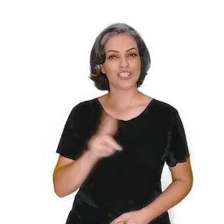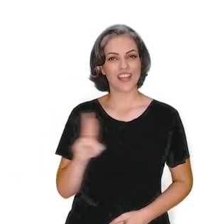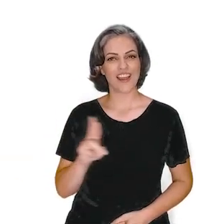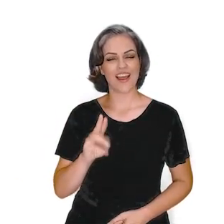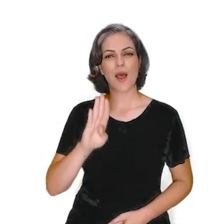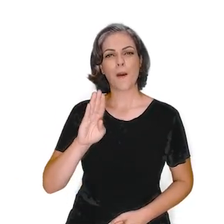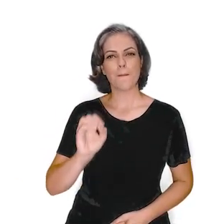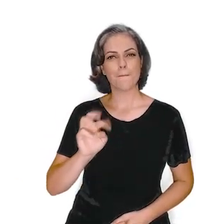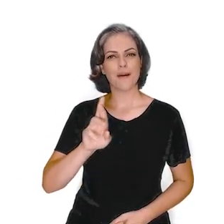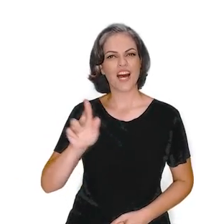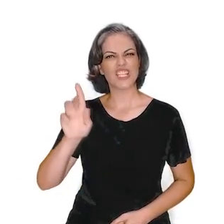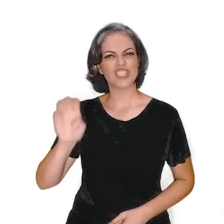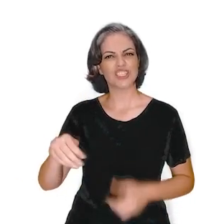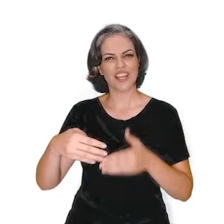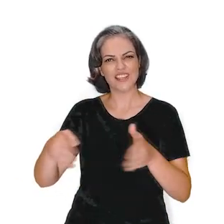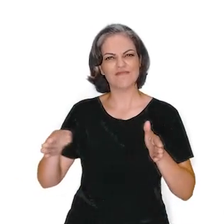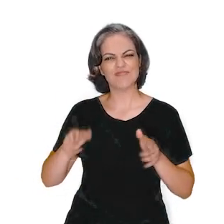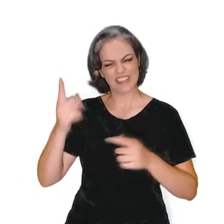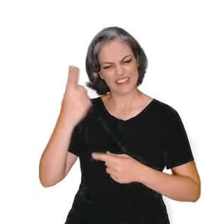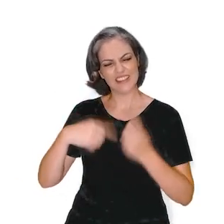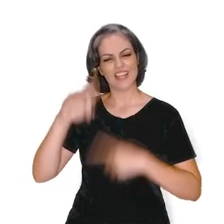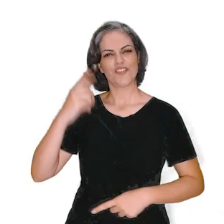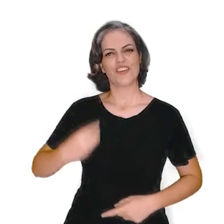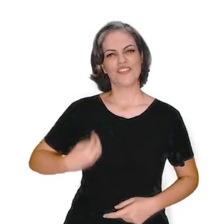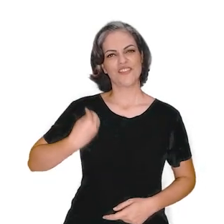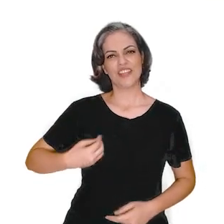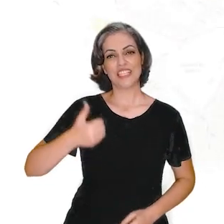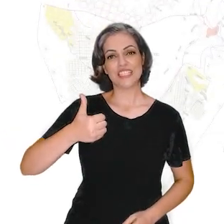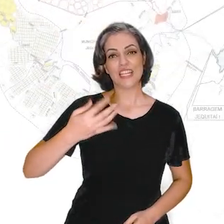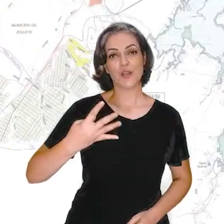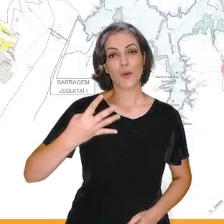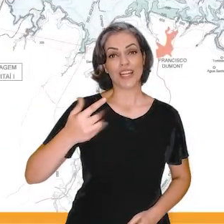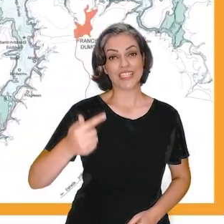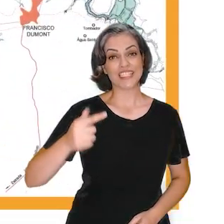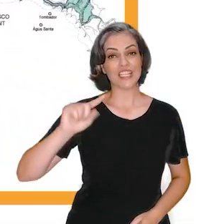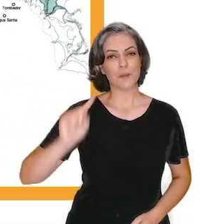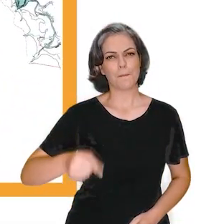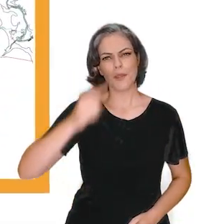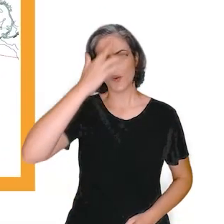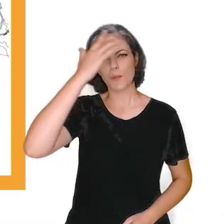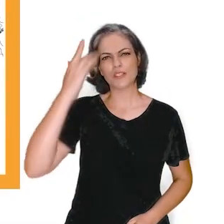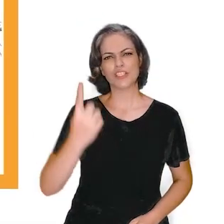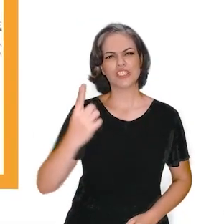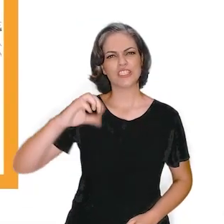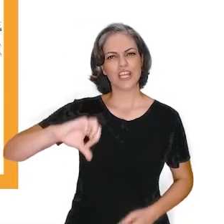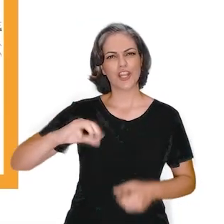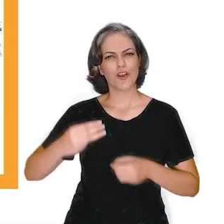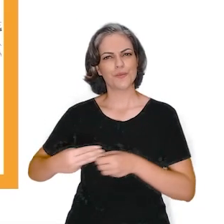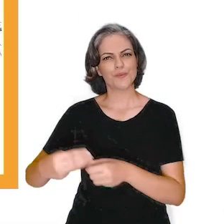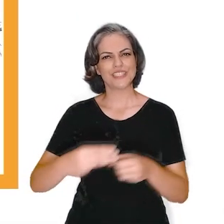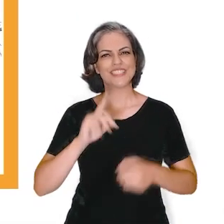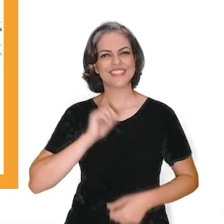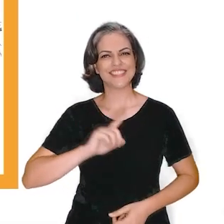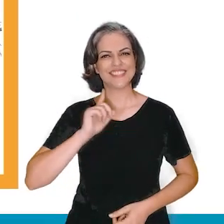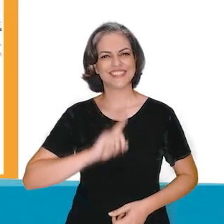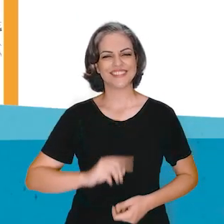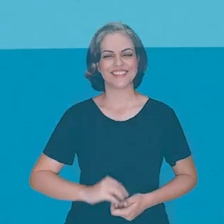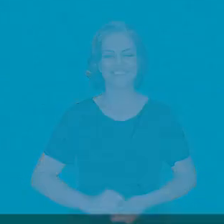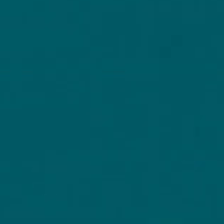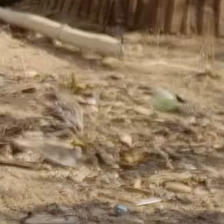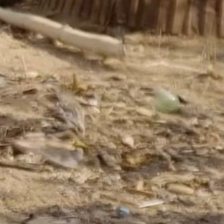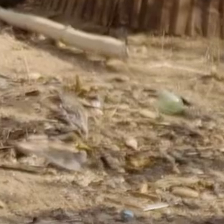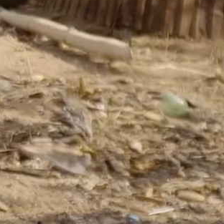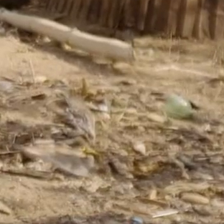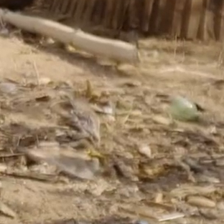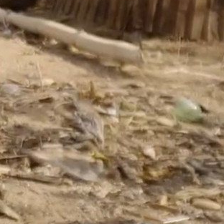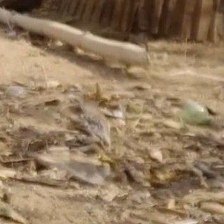milhões, a barragem de Jequitaí vai transformar a vida de 147 mil pessoas de 19 municípios de Minas Gerais.